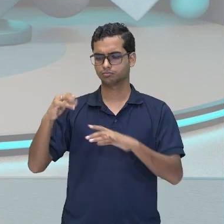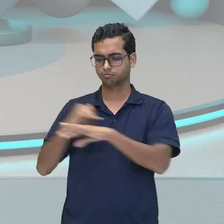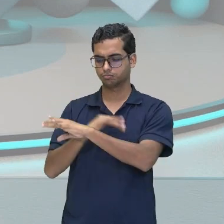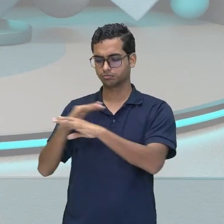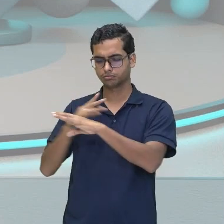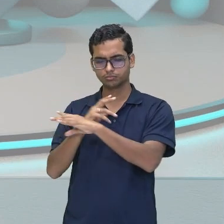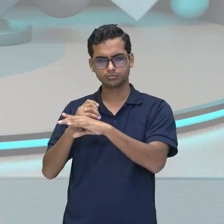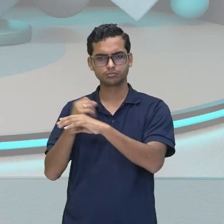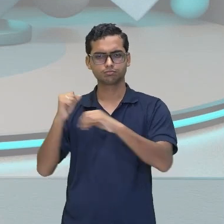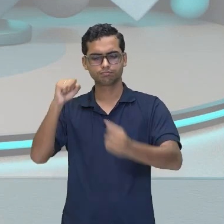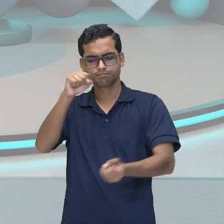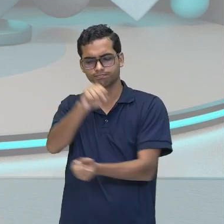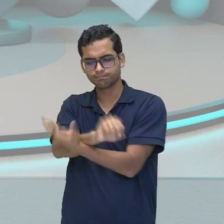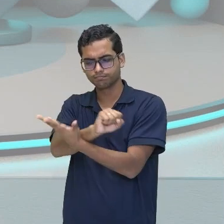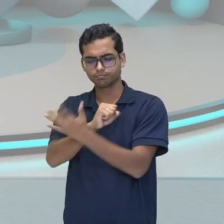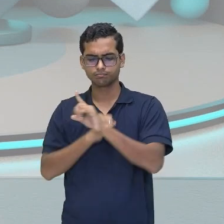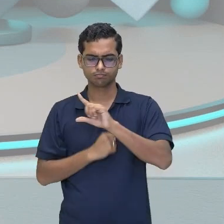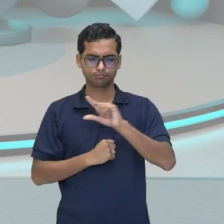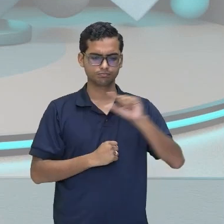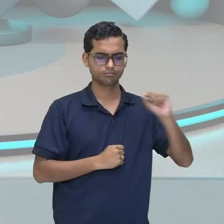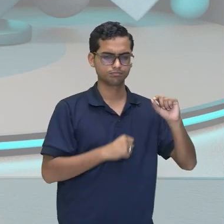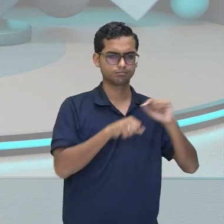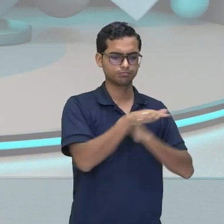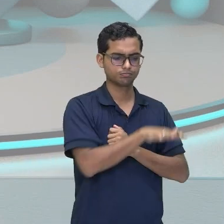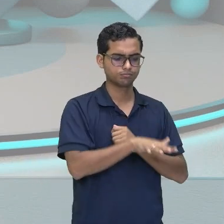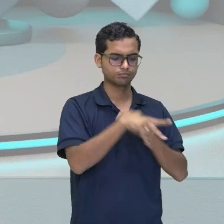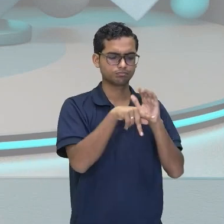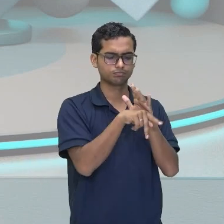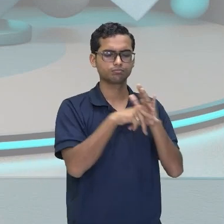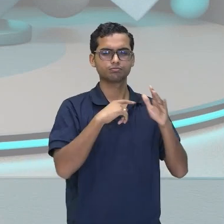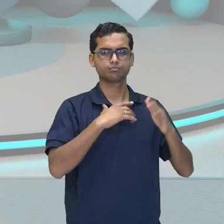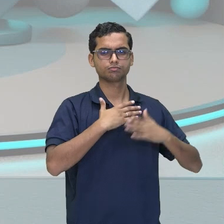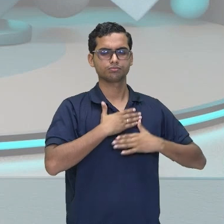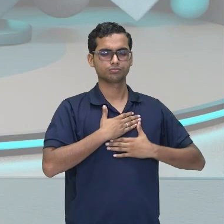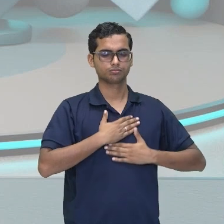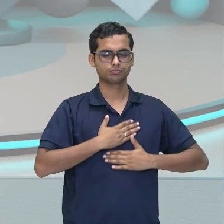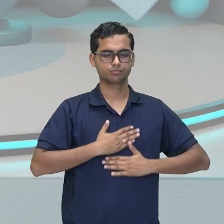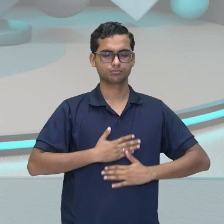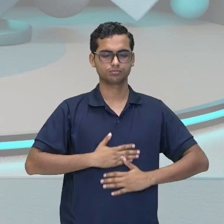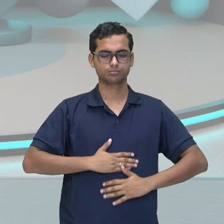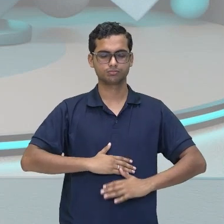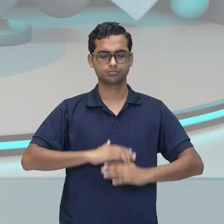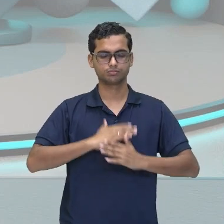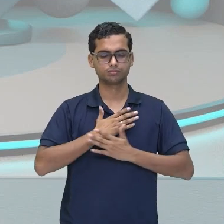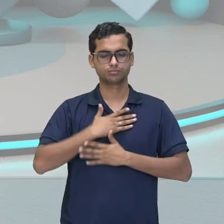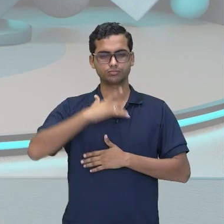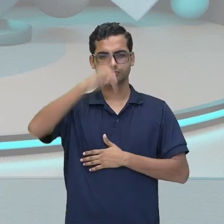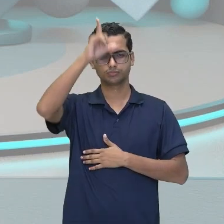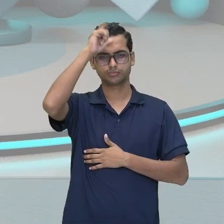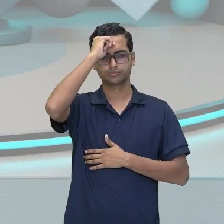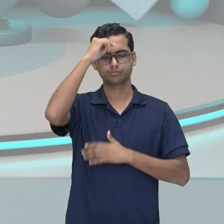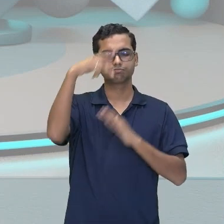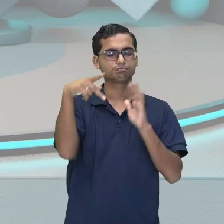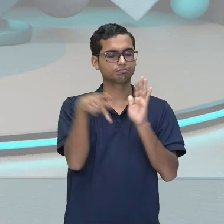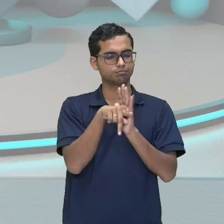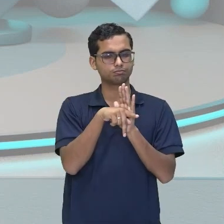vida agitada para a tranquilidade e a paz de espírito que o campo traz para a pessoa,